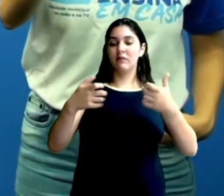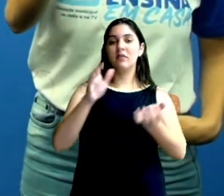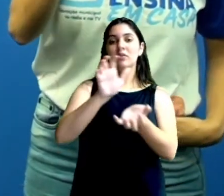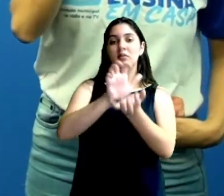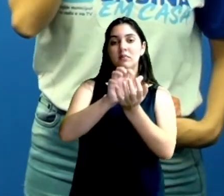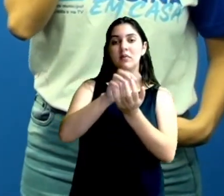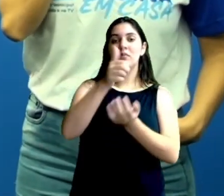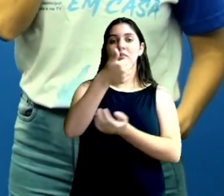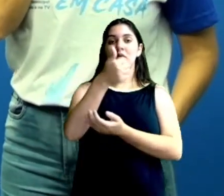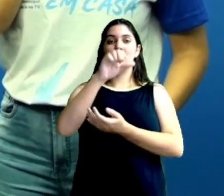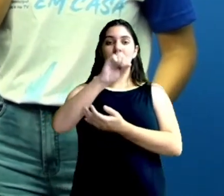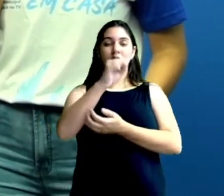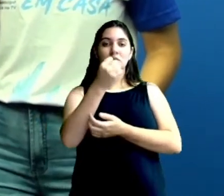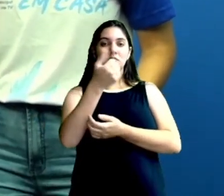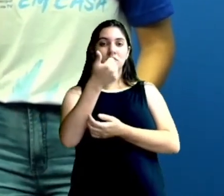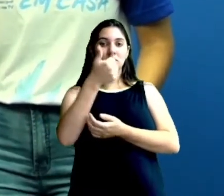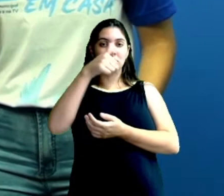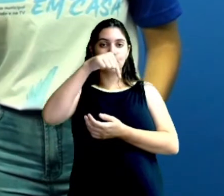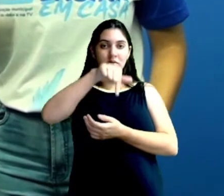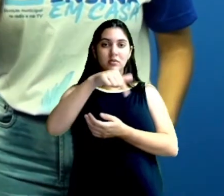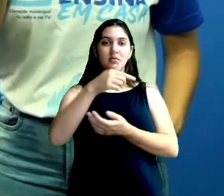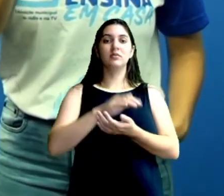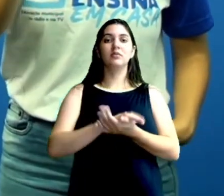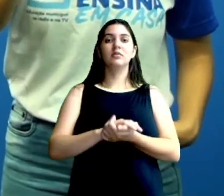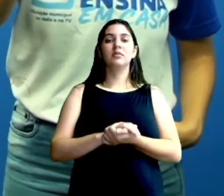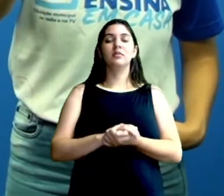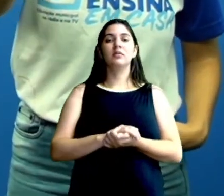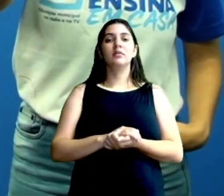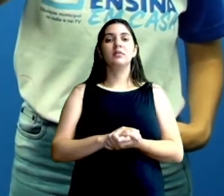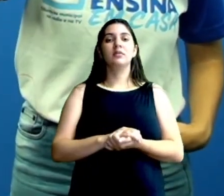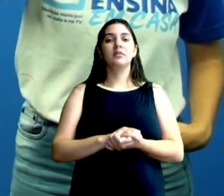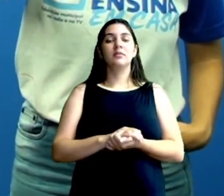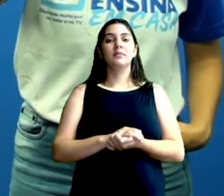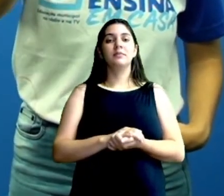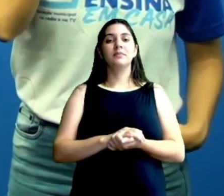de 1817, a